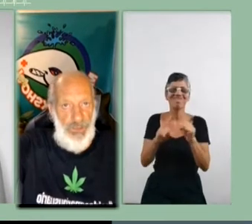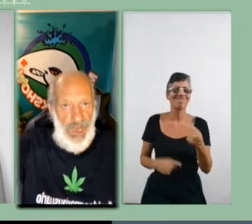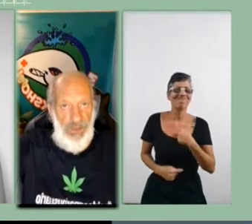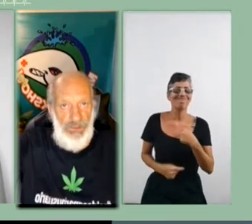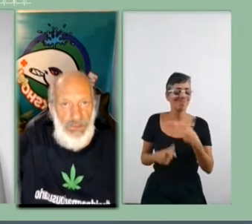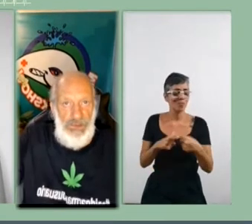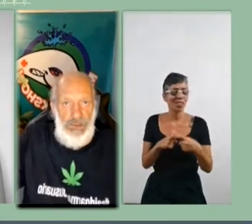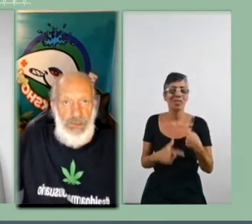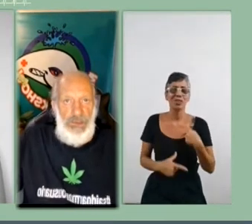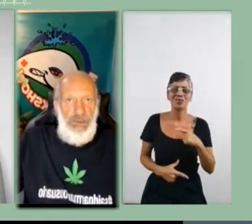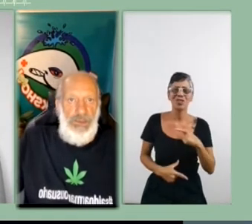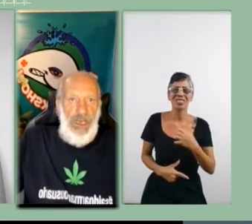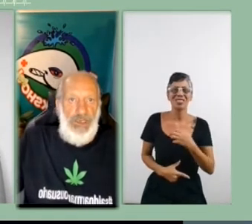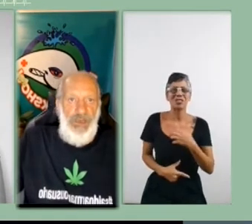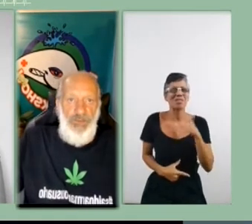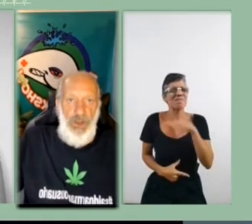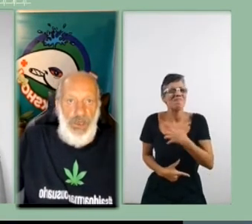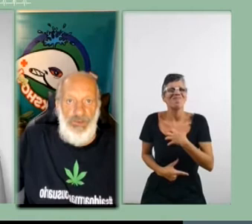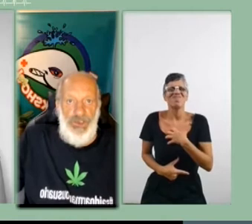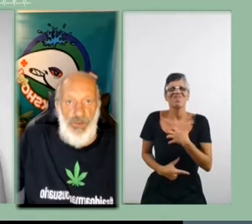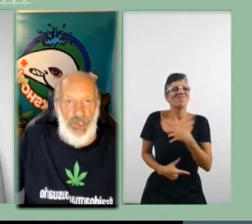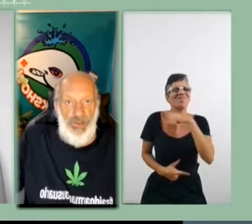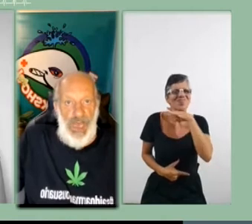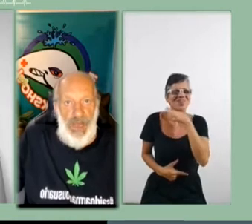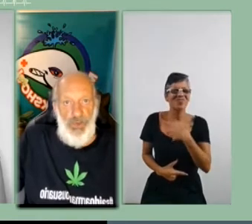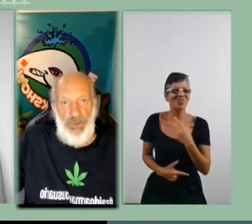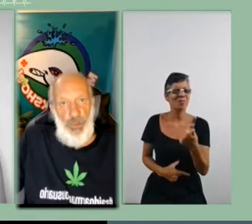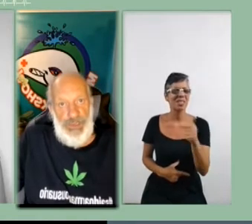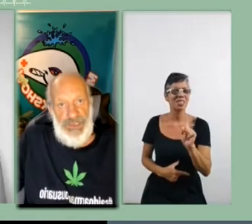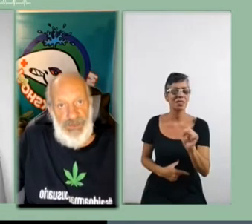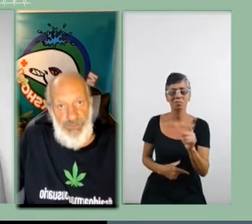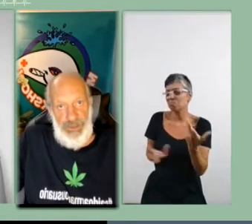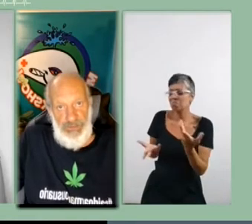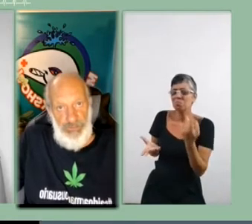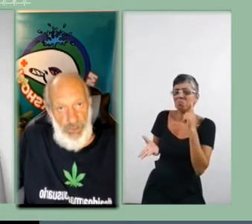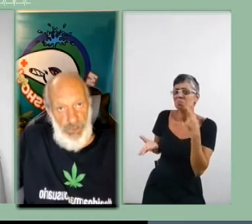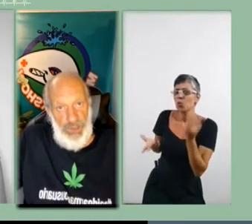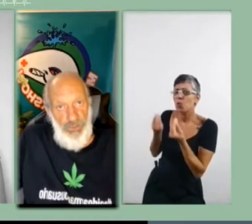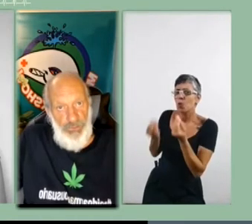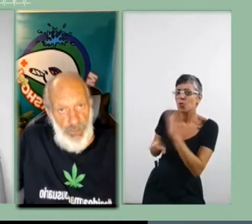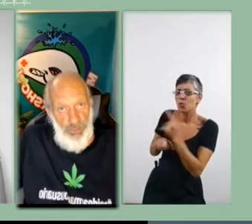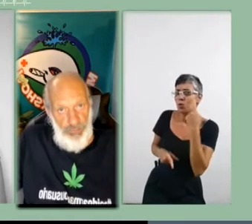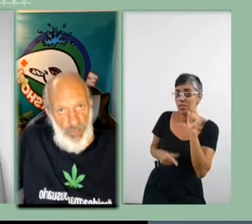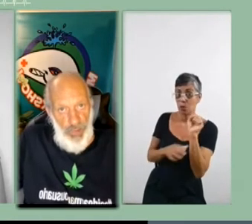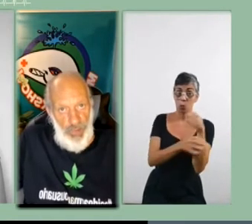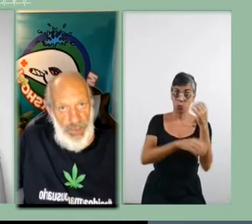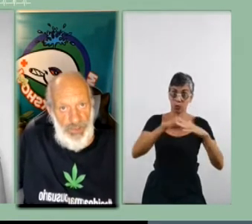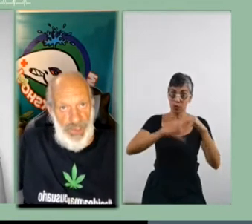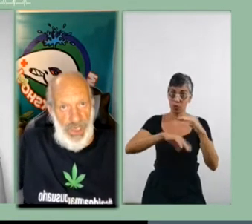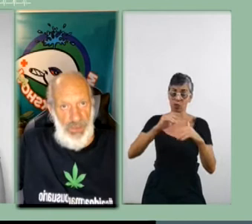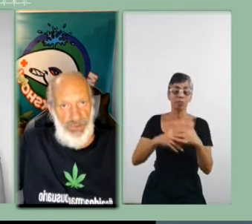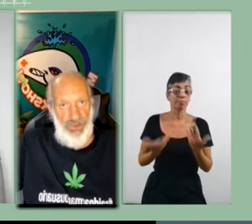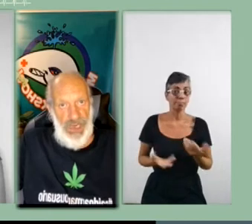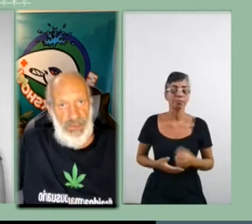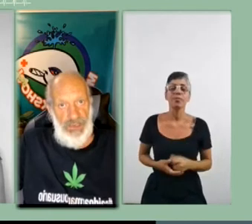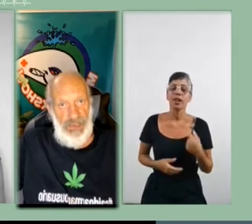fazendo mal. E aí ele falou, olha, não sei como te ajudar, meu ortopedista falou. Aí eu fui no meu clínico